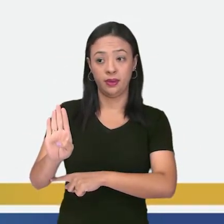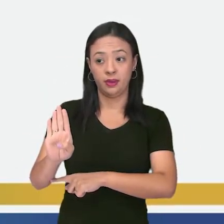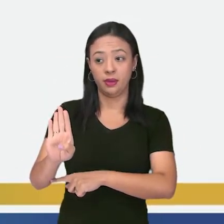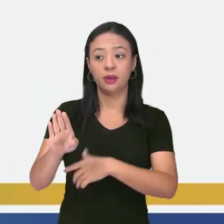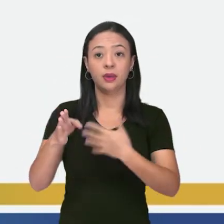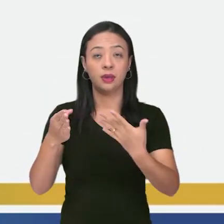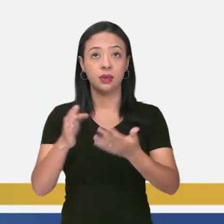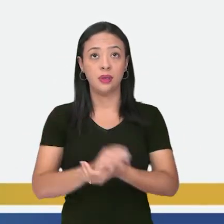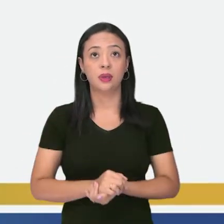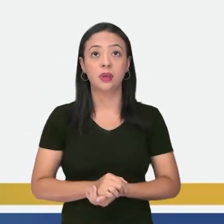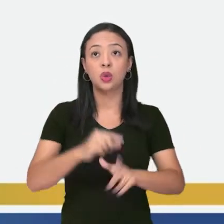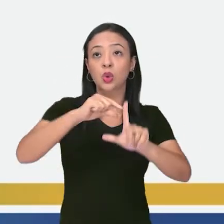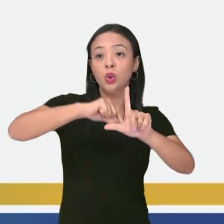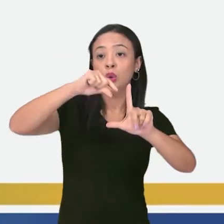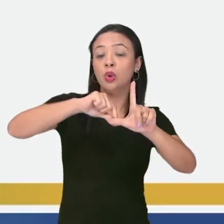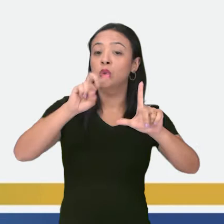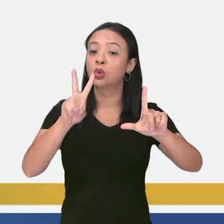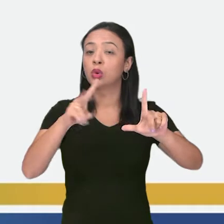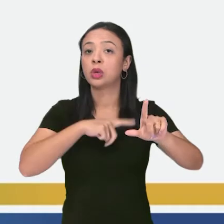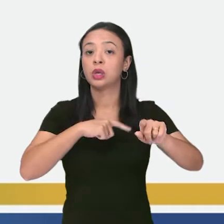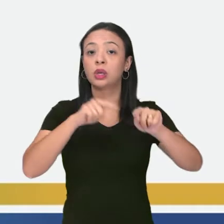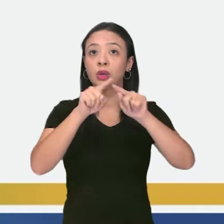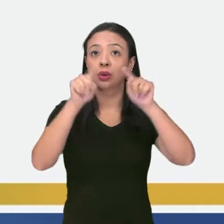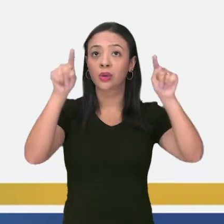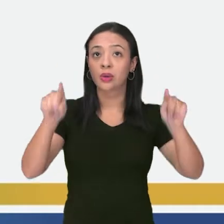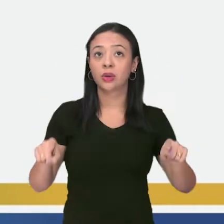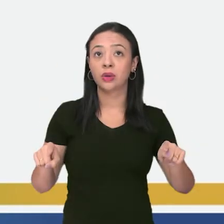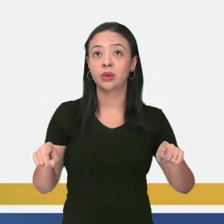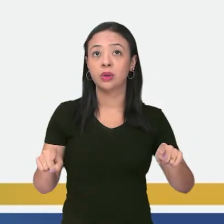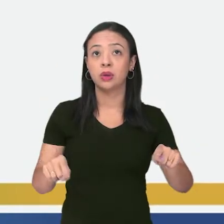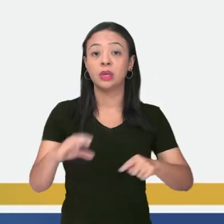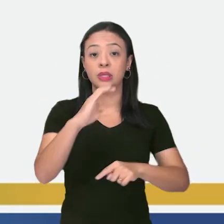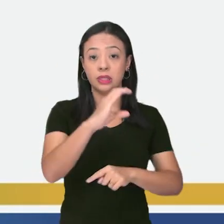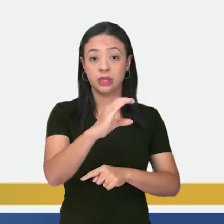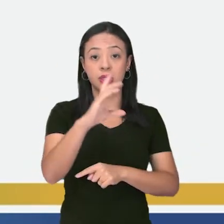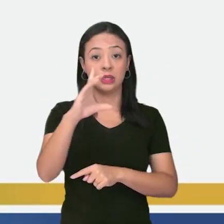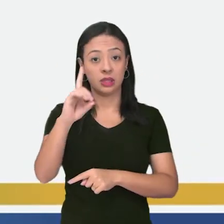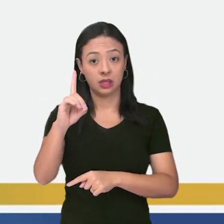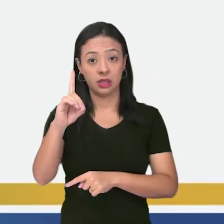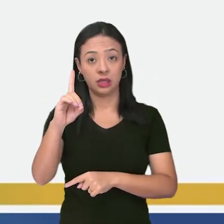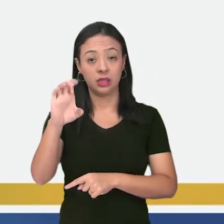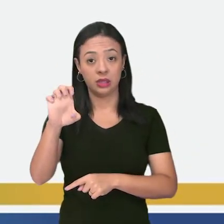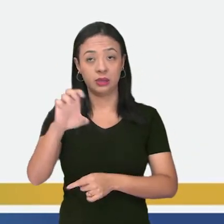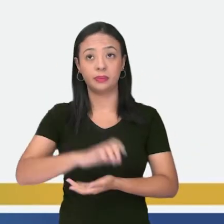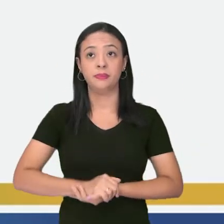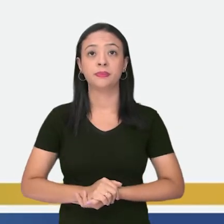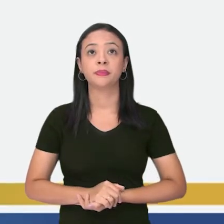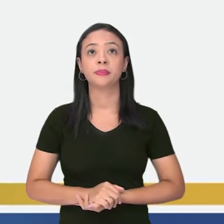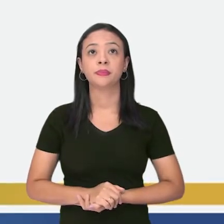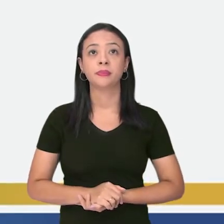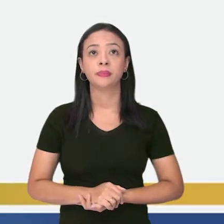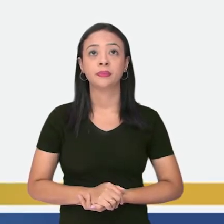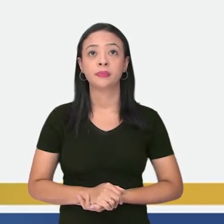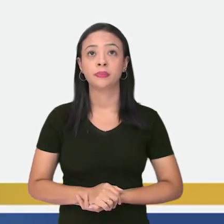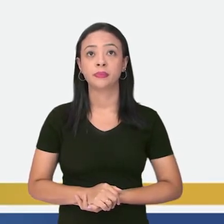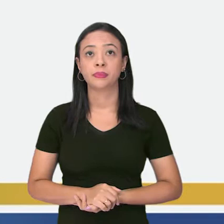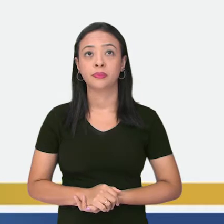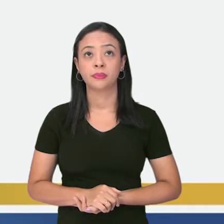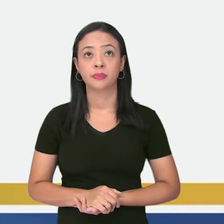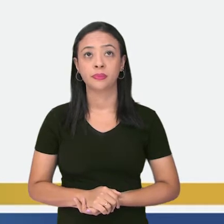E no gráfico 2, nós temos o atendimento dos funcionários C, D e E.